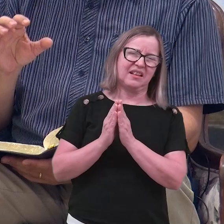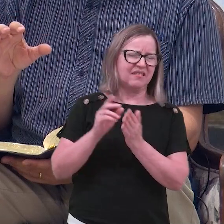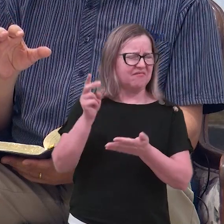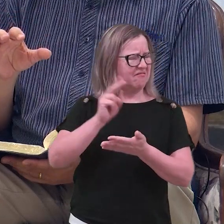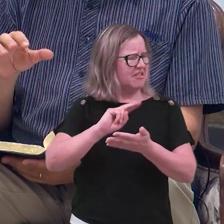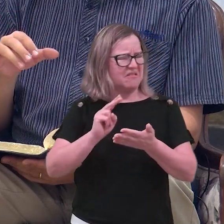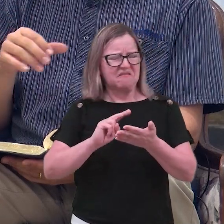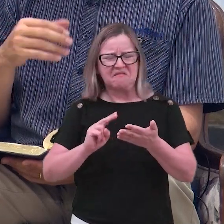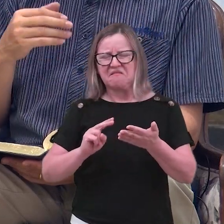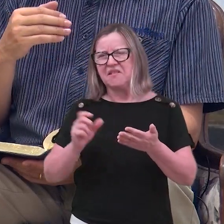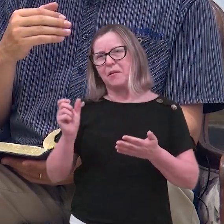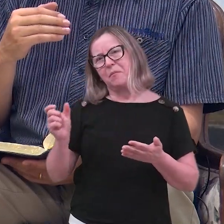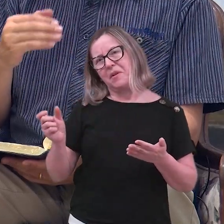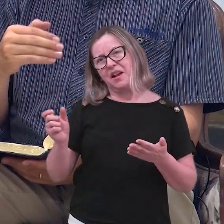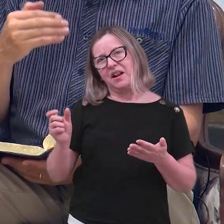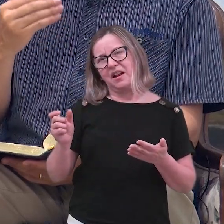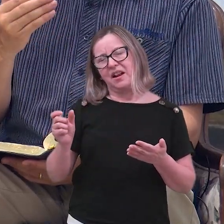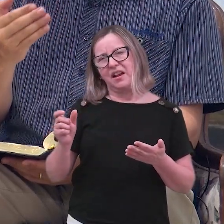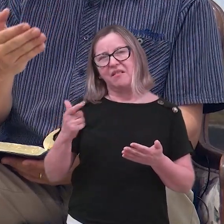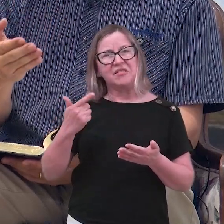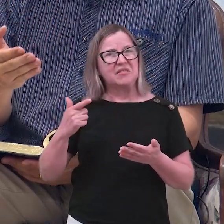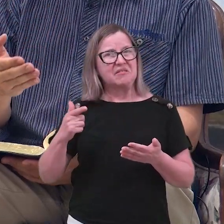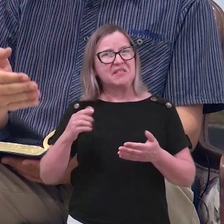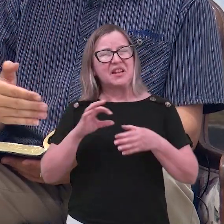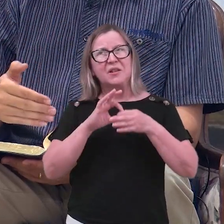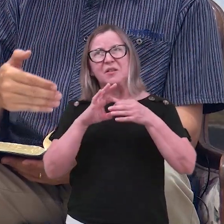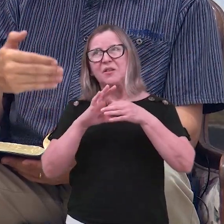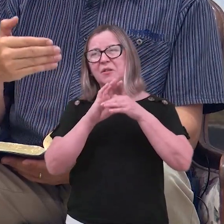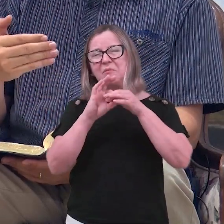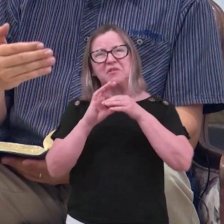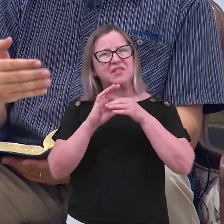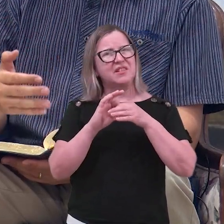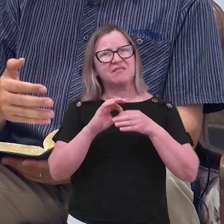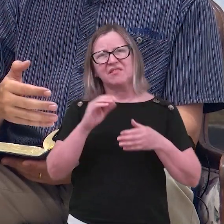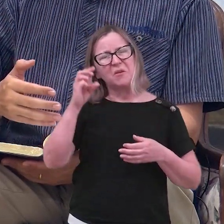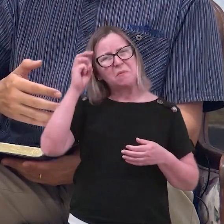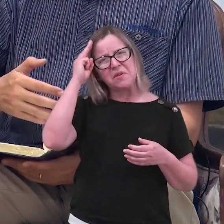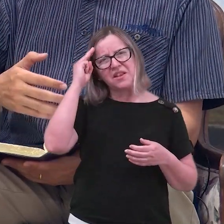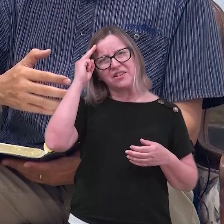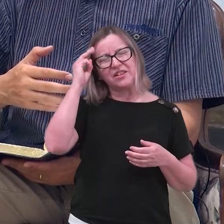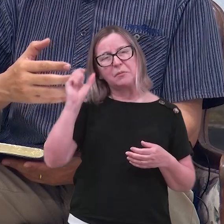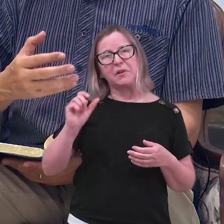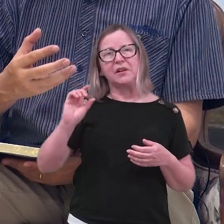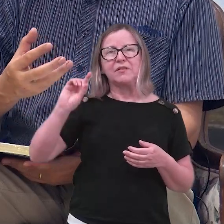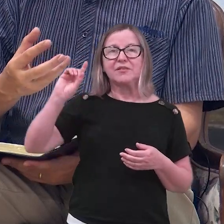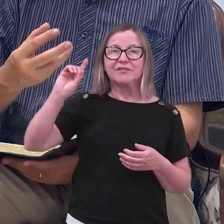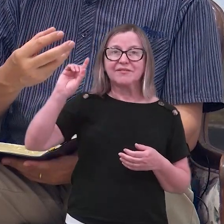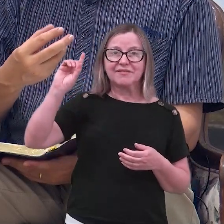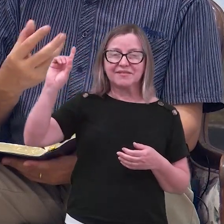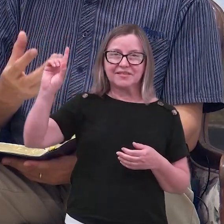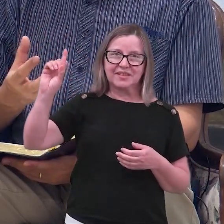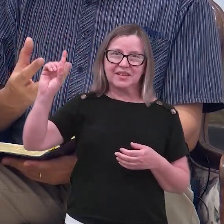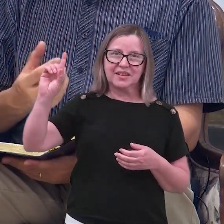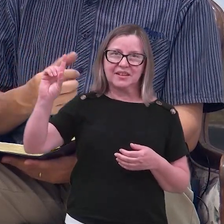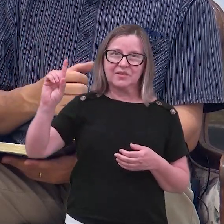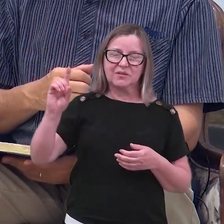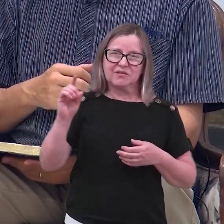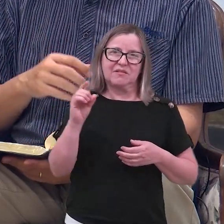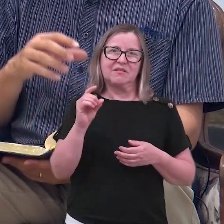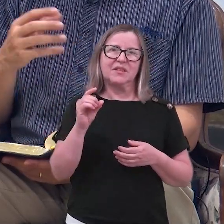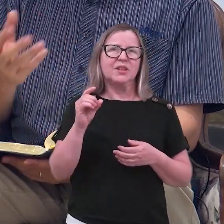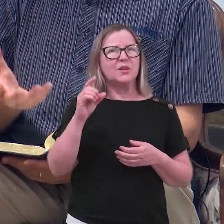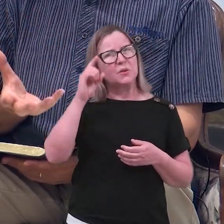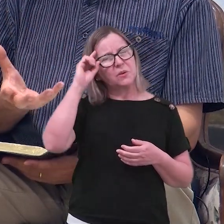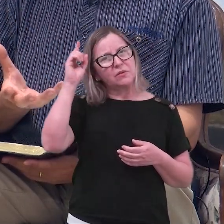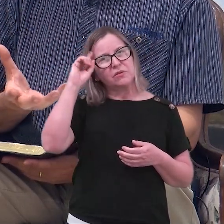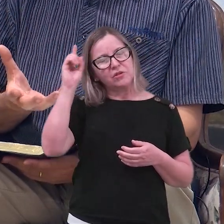com o Senhor, de considerar a palavra do Senhor como um alimento diário. Uhum.